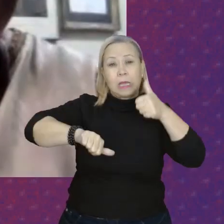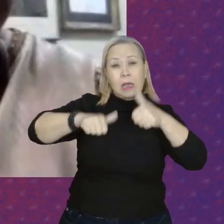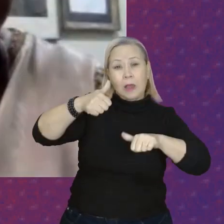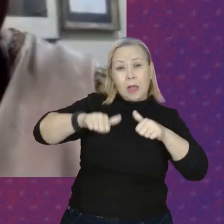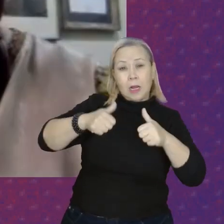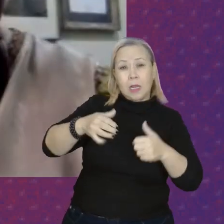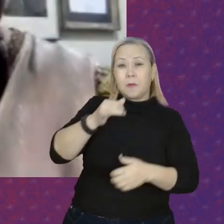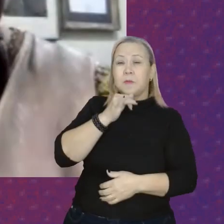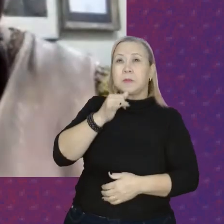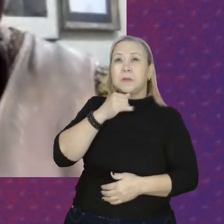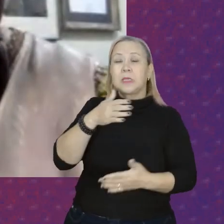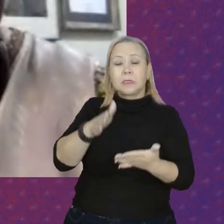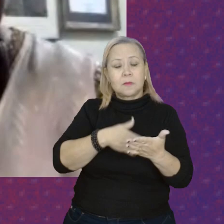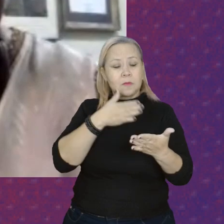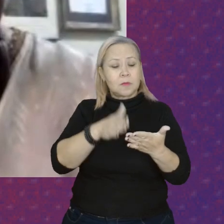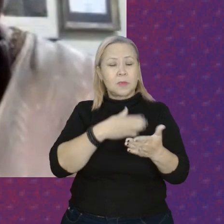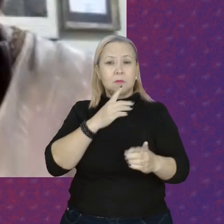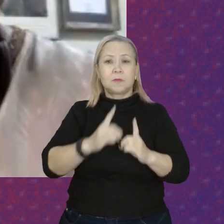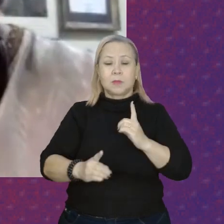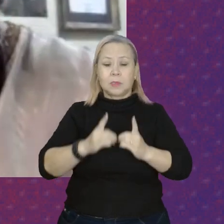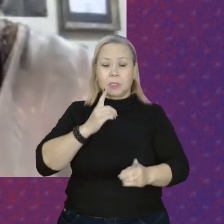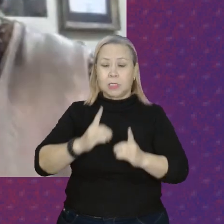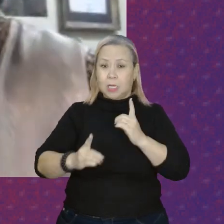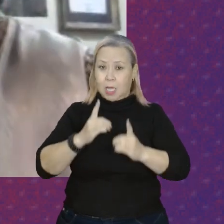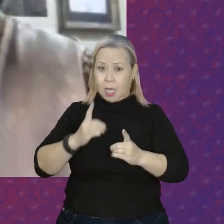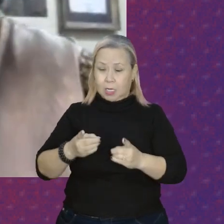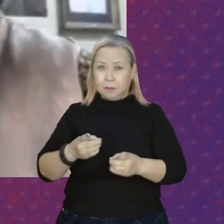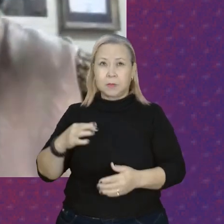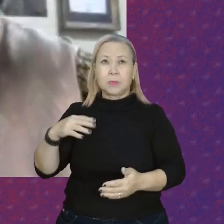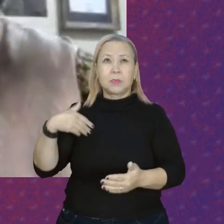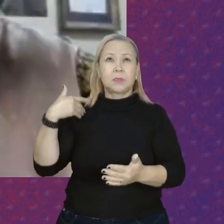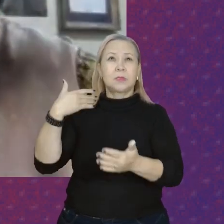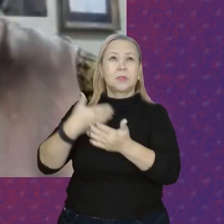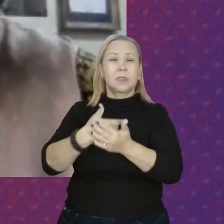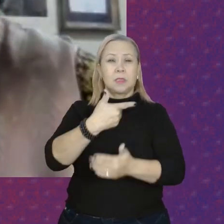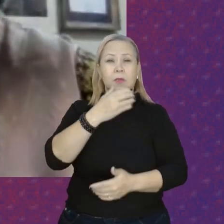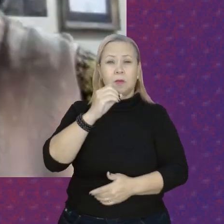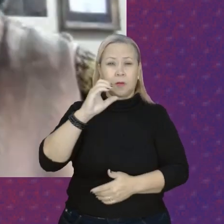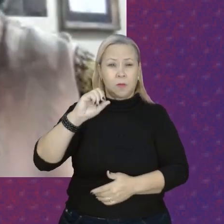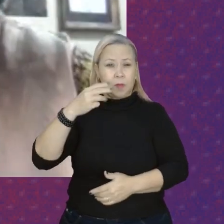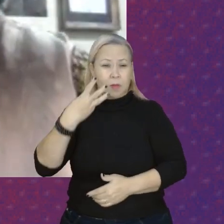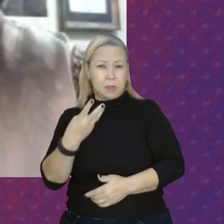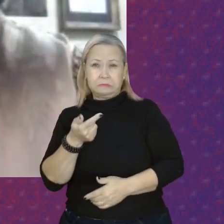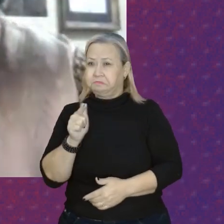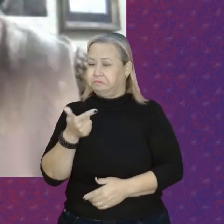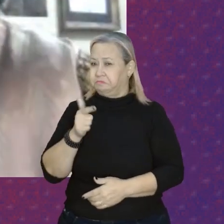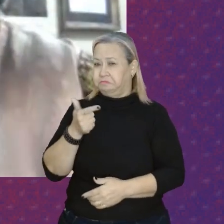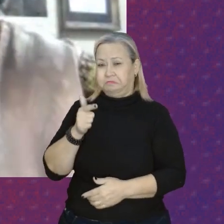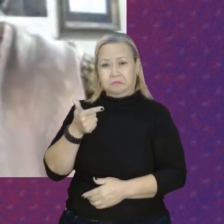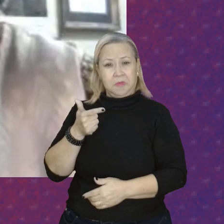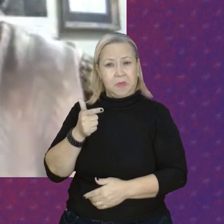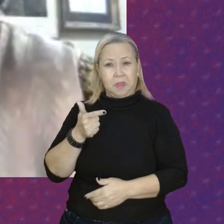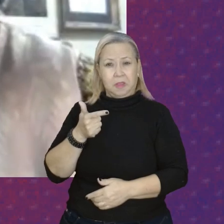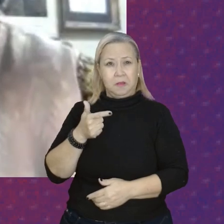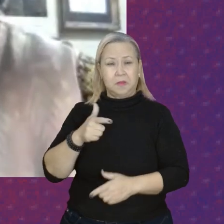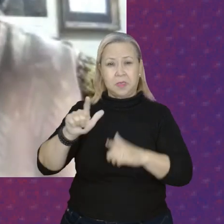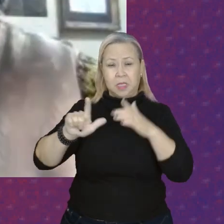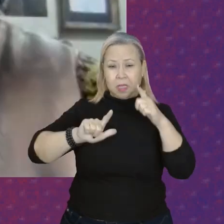os livros didáticos, né? Até 2003, nós não tínhamos, na